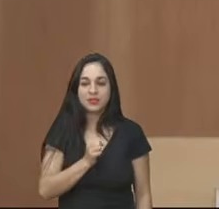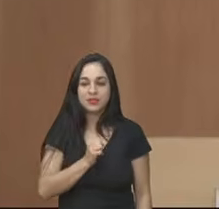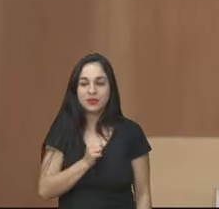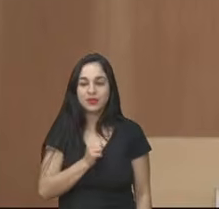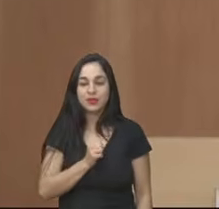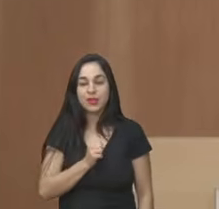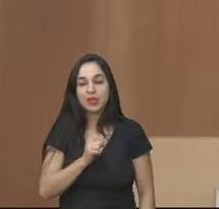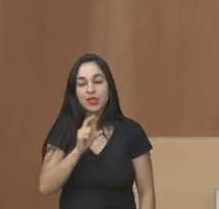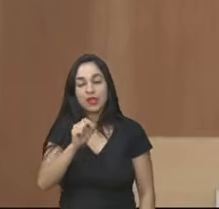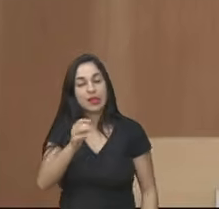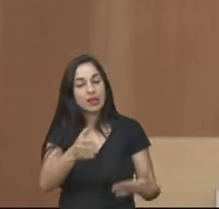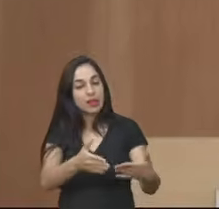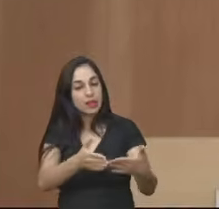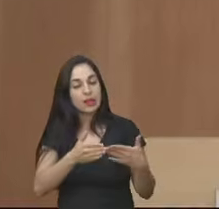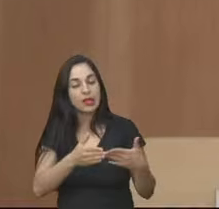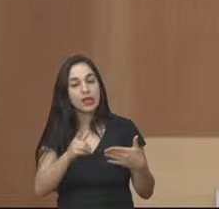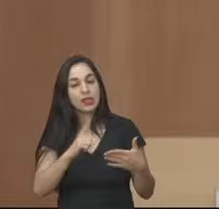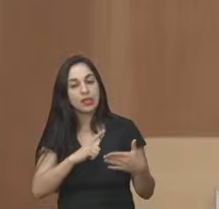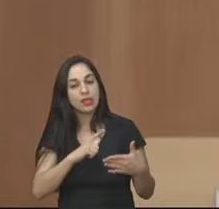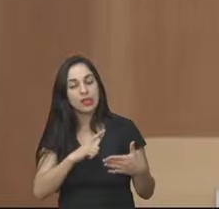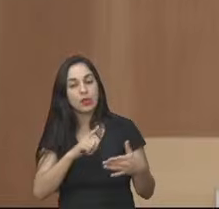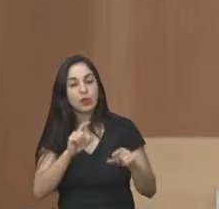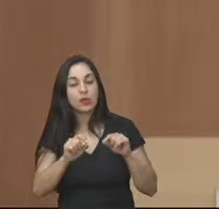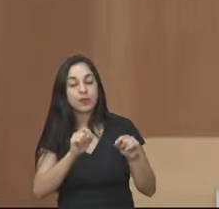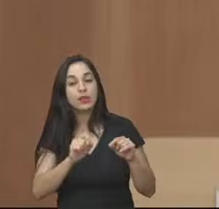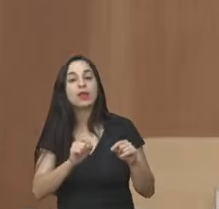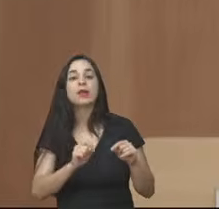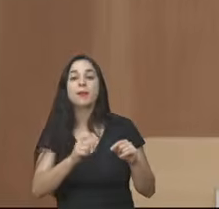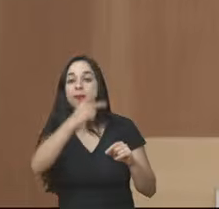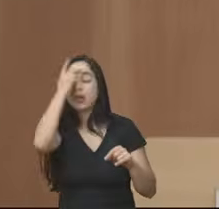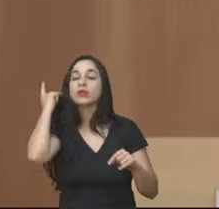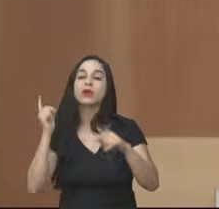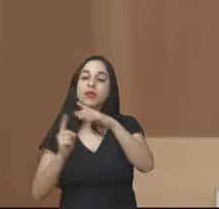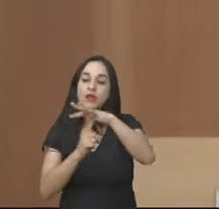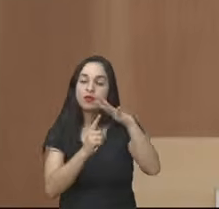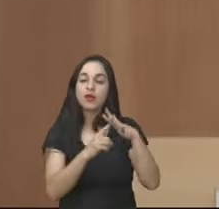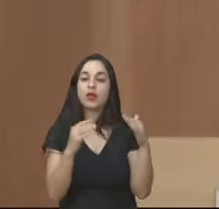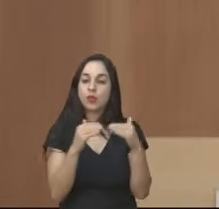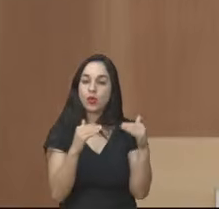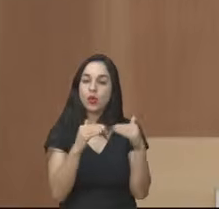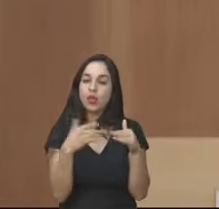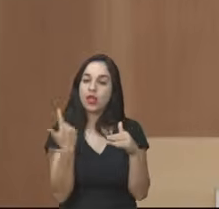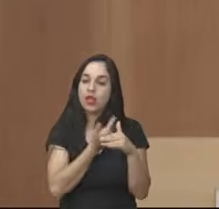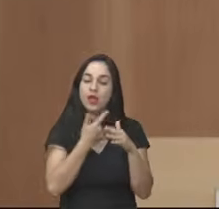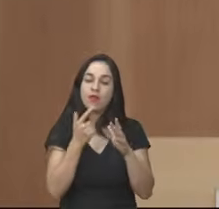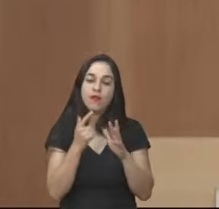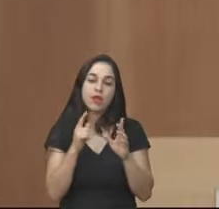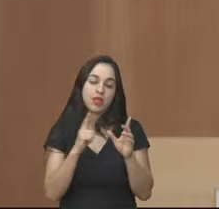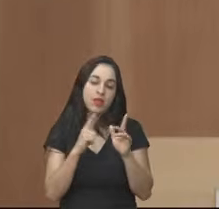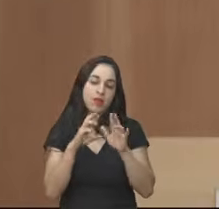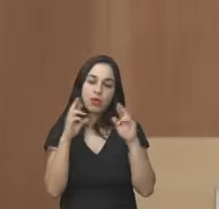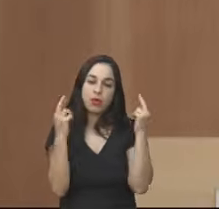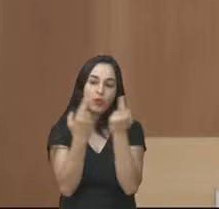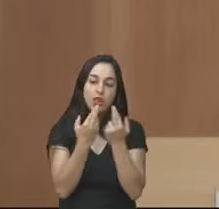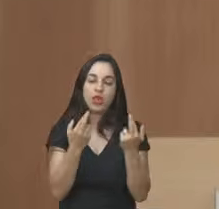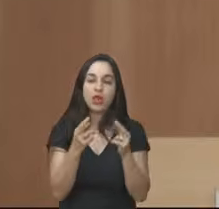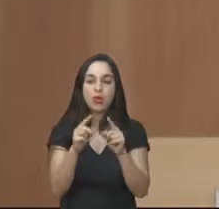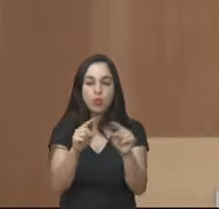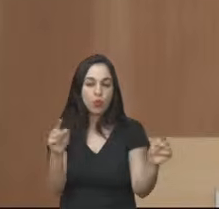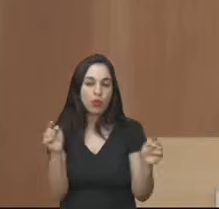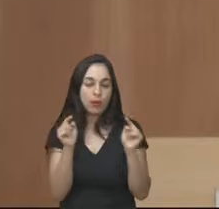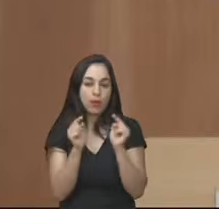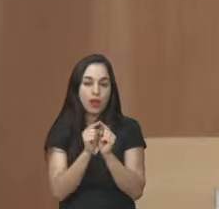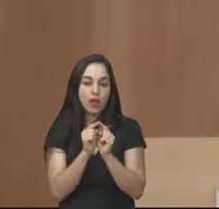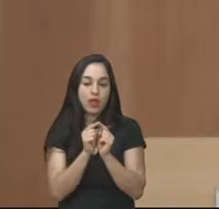saiam, para que tenha essa saída em caso de emergência. Os feirantes concordam, a gente fez uma reunião prévia aqui, meu gabinete, o gabinete do vereador Luiz Flávio, com ambas